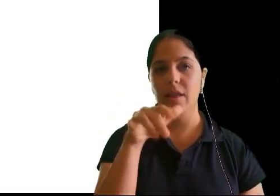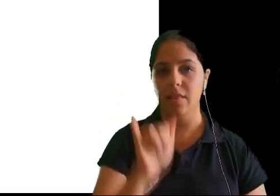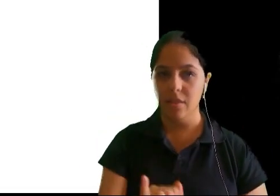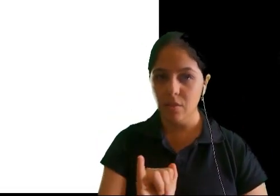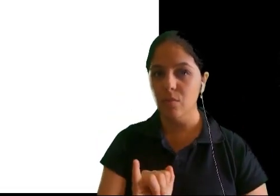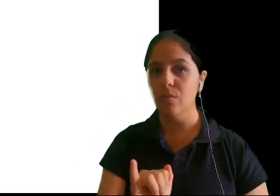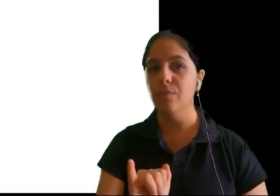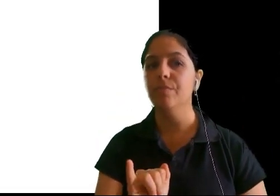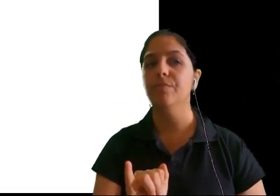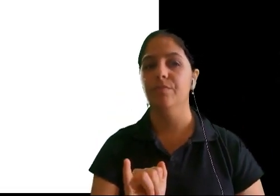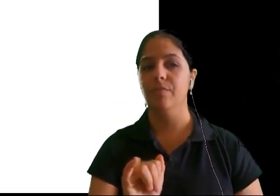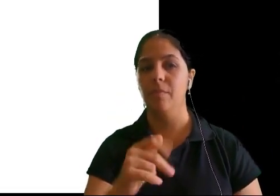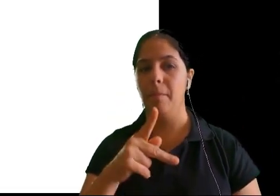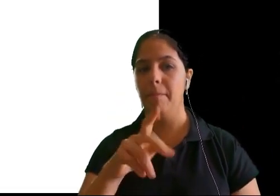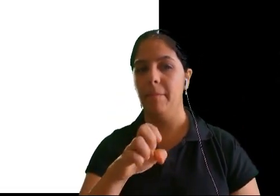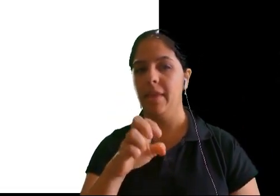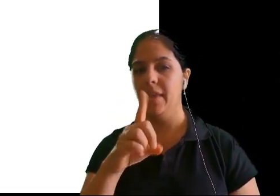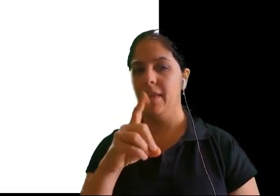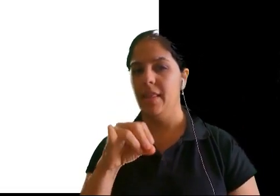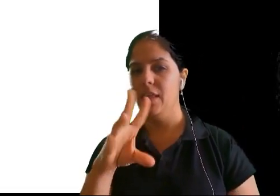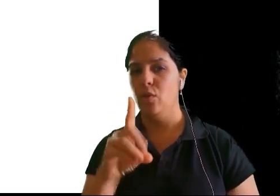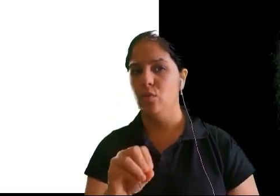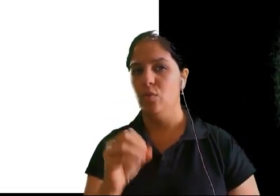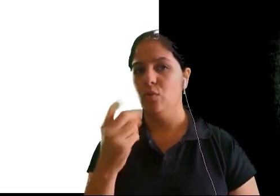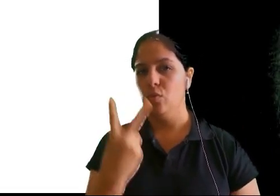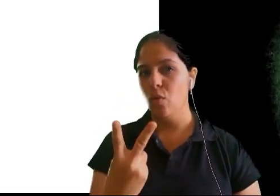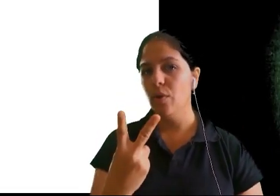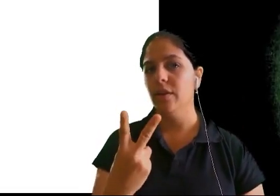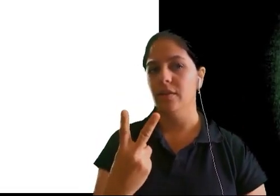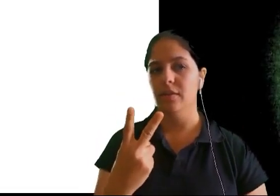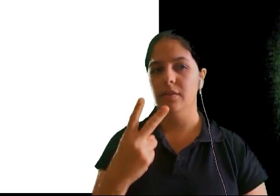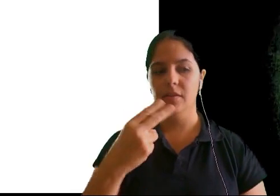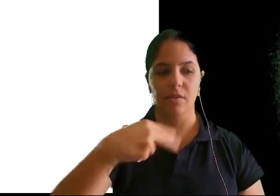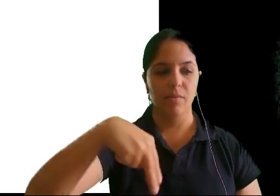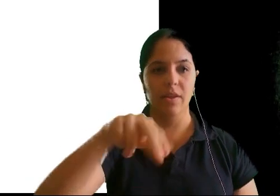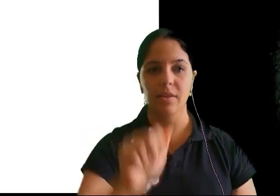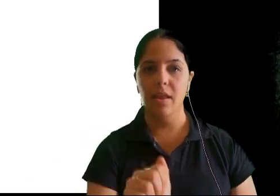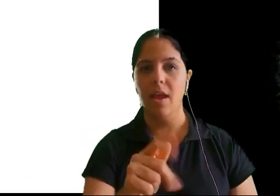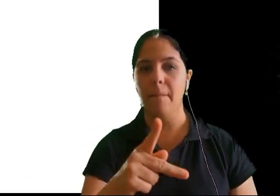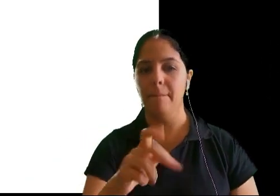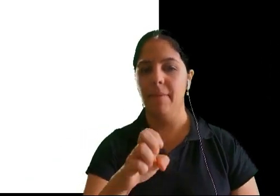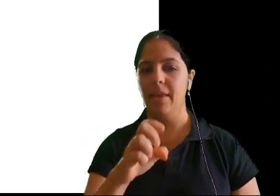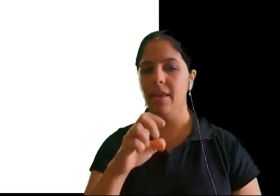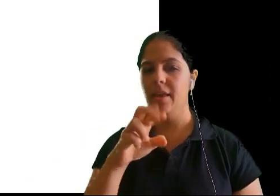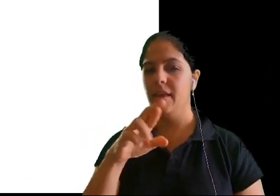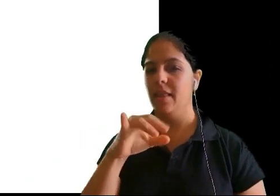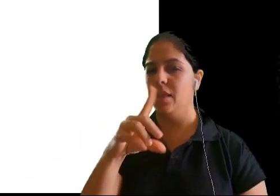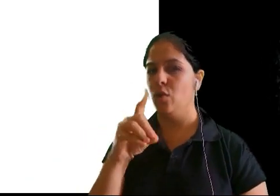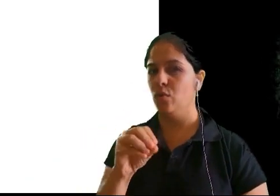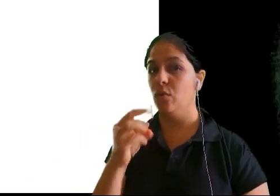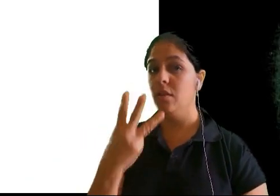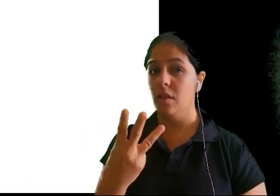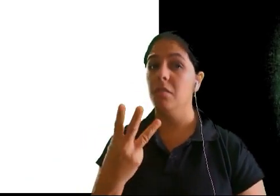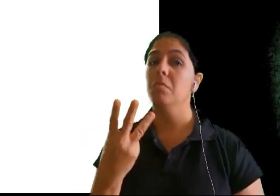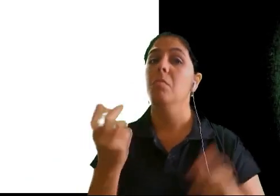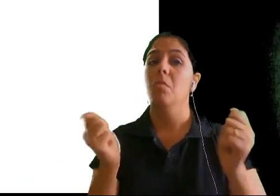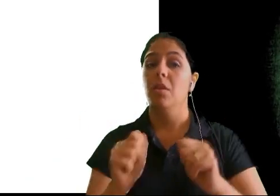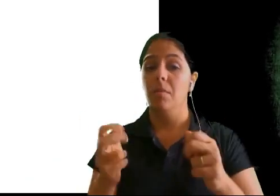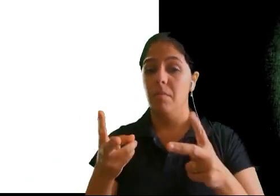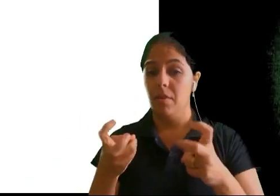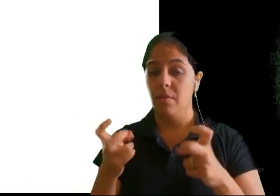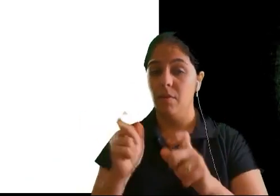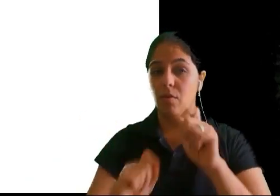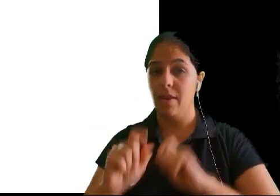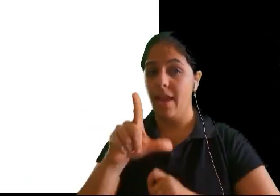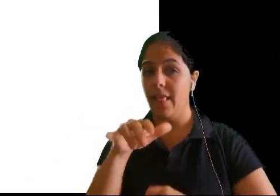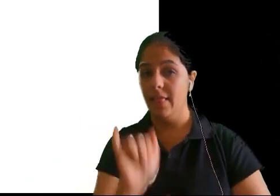O lítio está no período 2 e o sódio no período 3. E assim, então, nós podemos observar